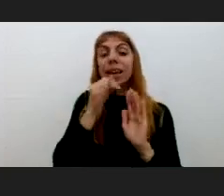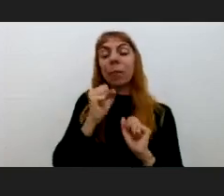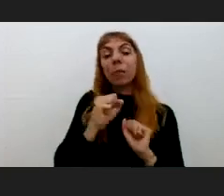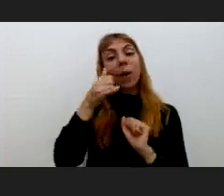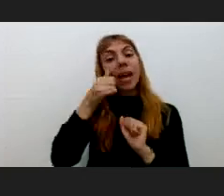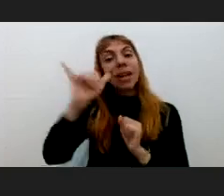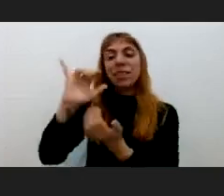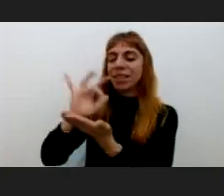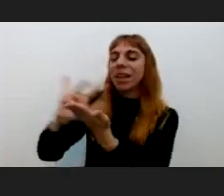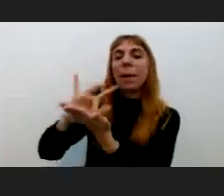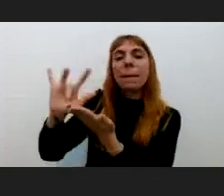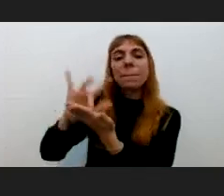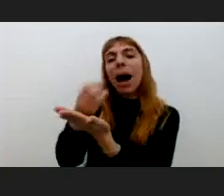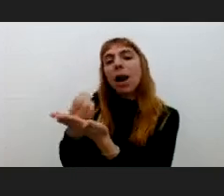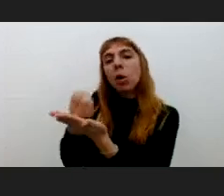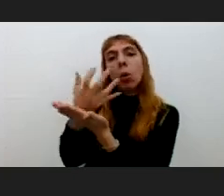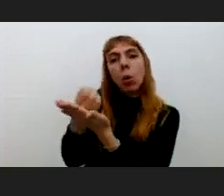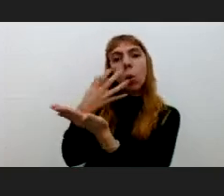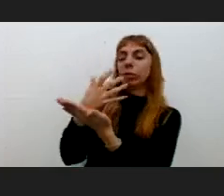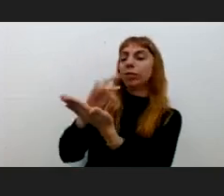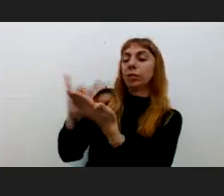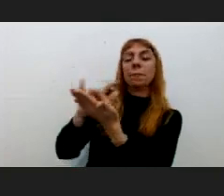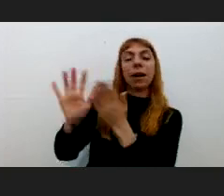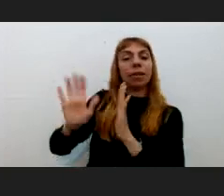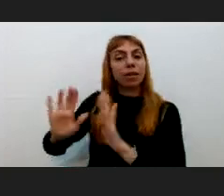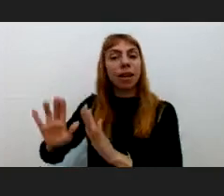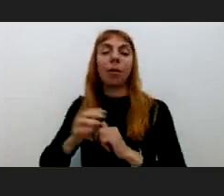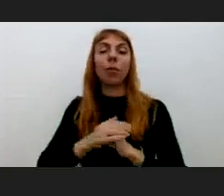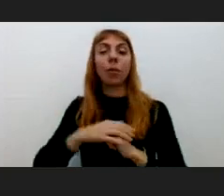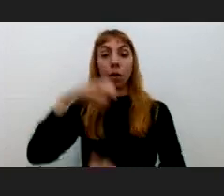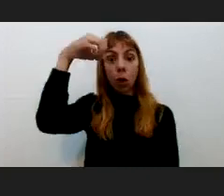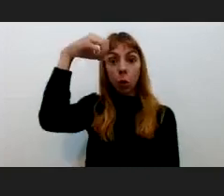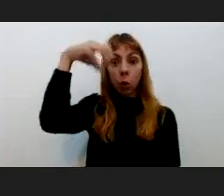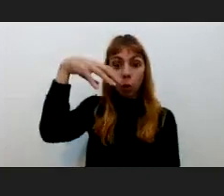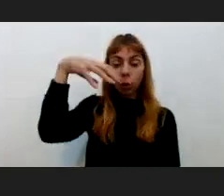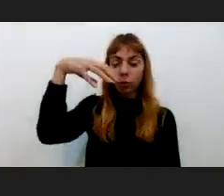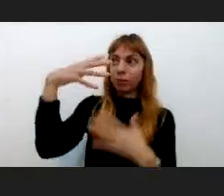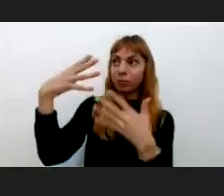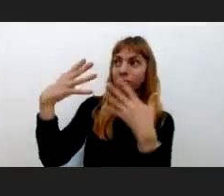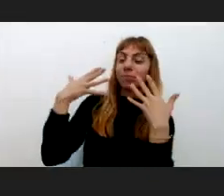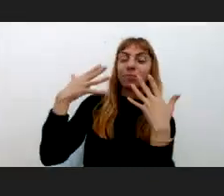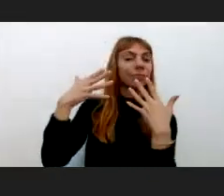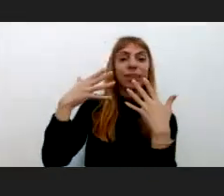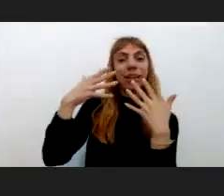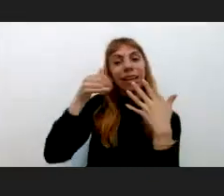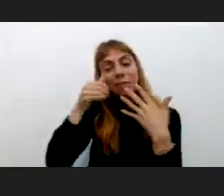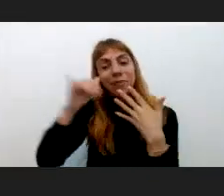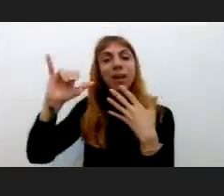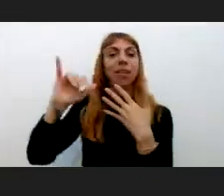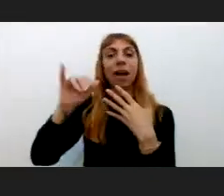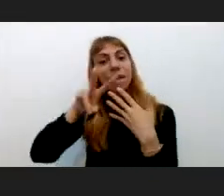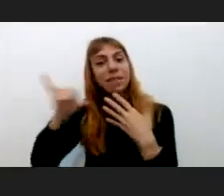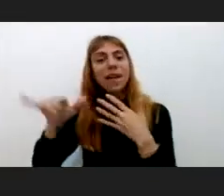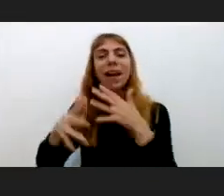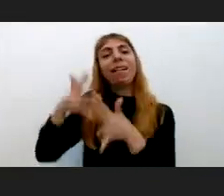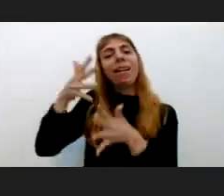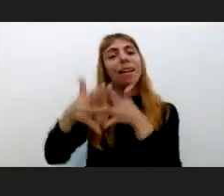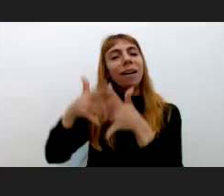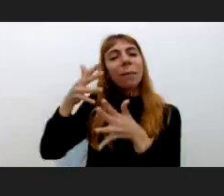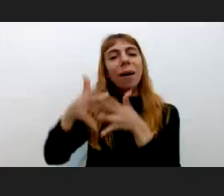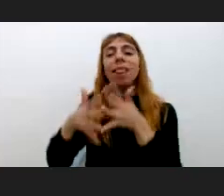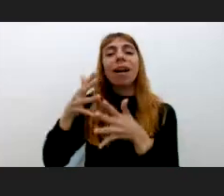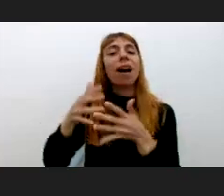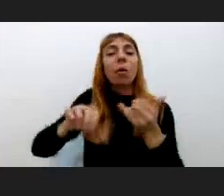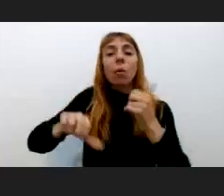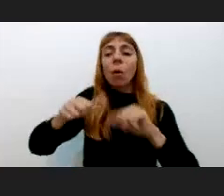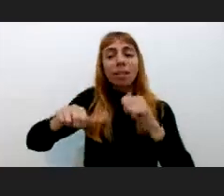que interferem na qualidade do sono nas horas antes de dormir, que evite dormir